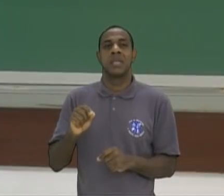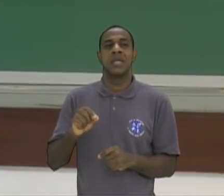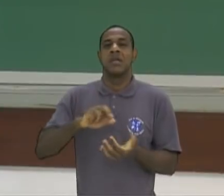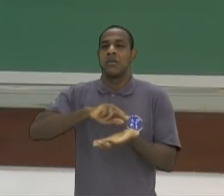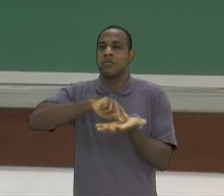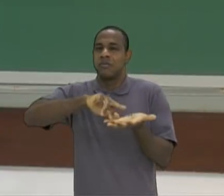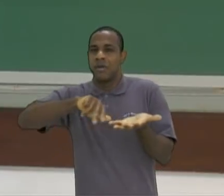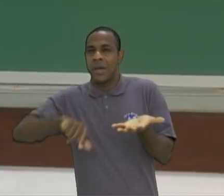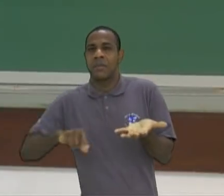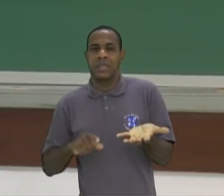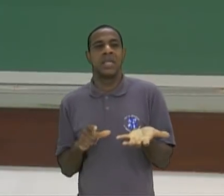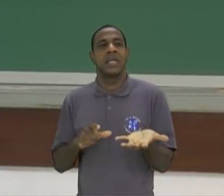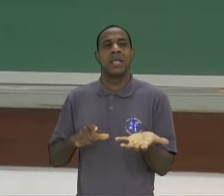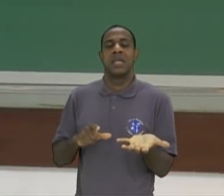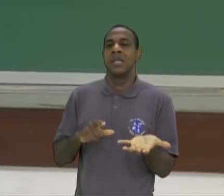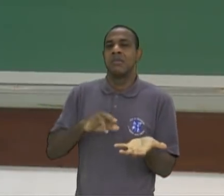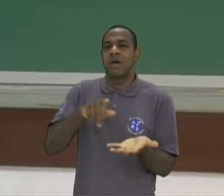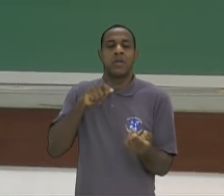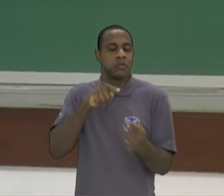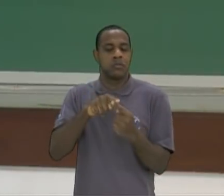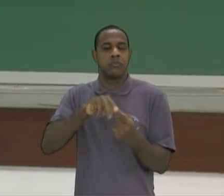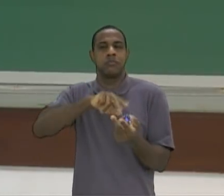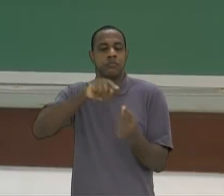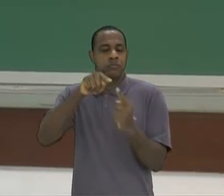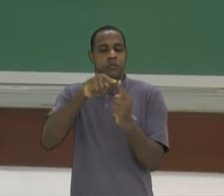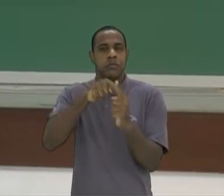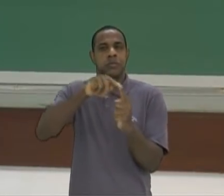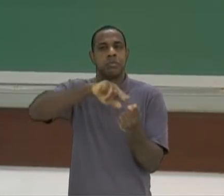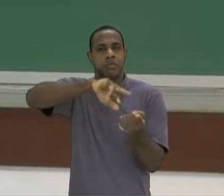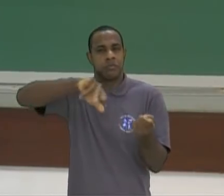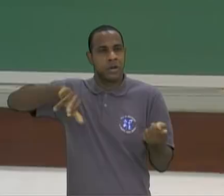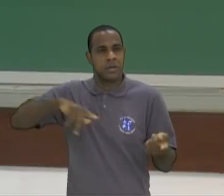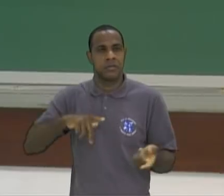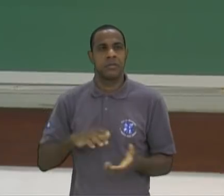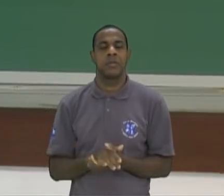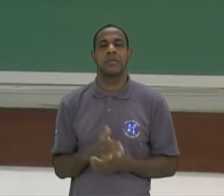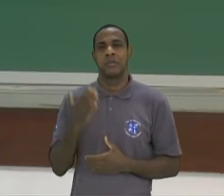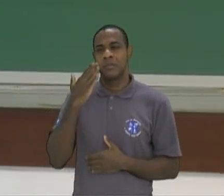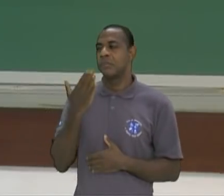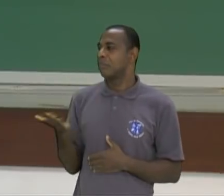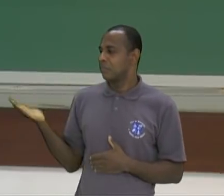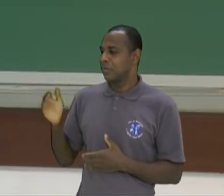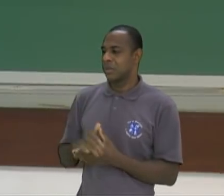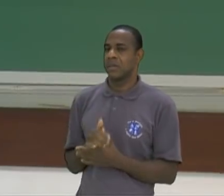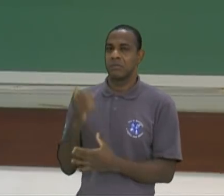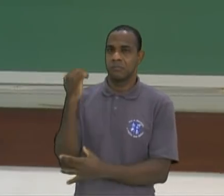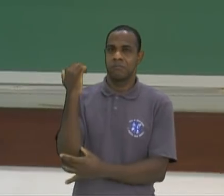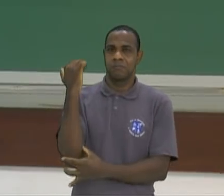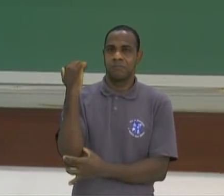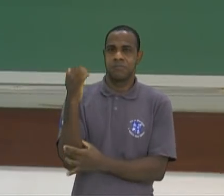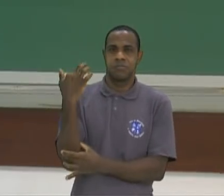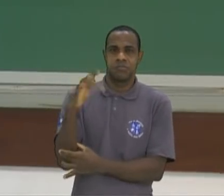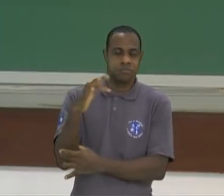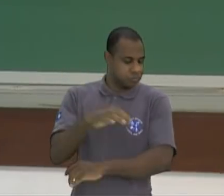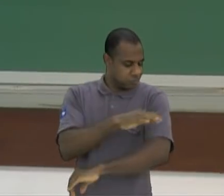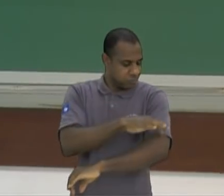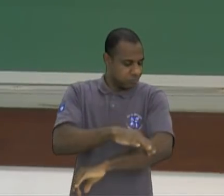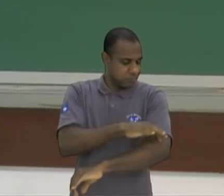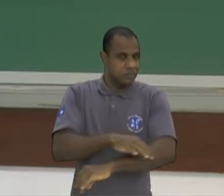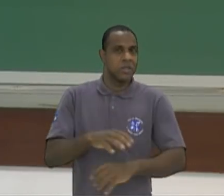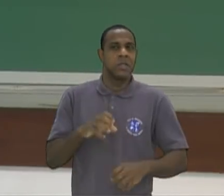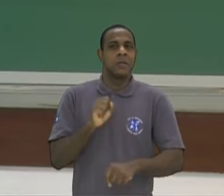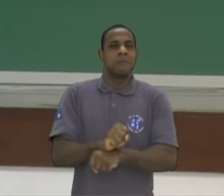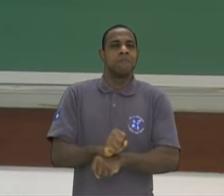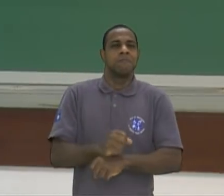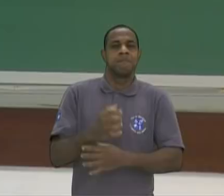através da prática de relaxamento, nós vamos estar rompendo essas tensões que são adquiridas no decorrer do dia, né? Então, é justamente esta